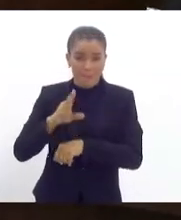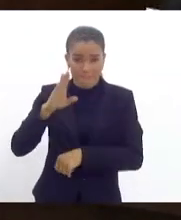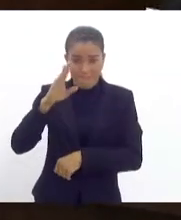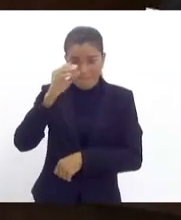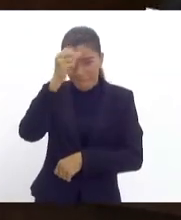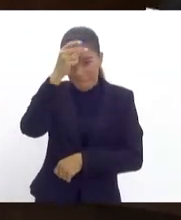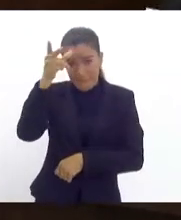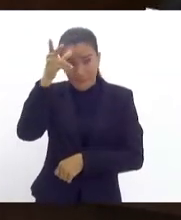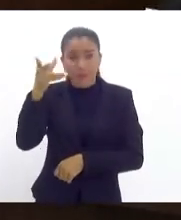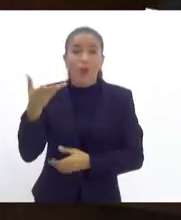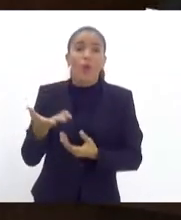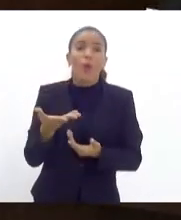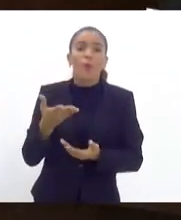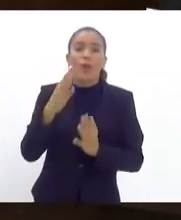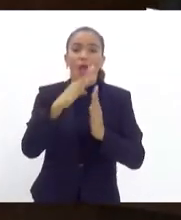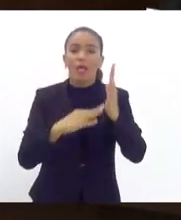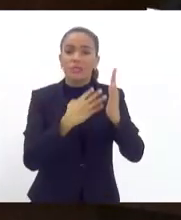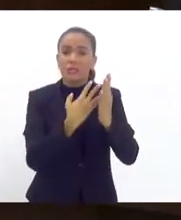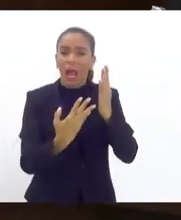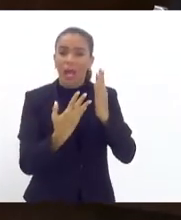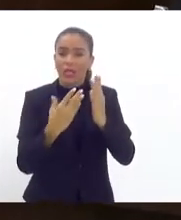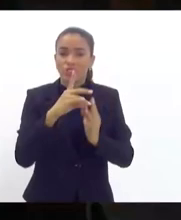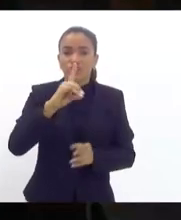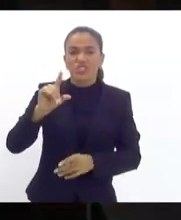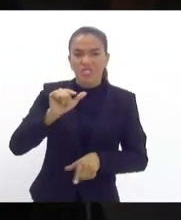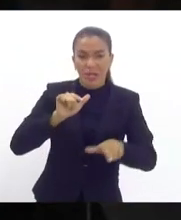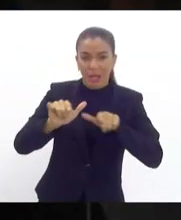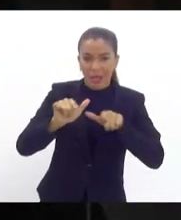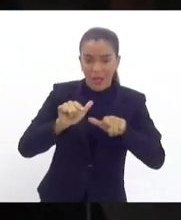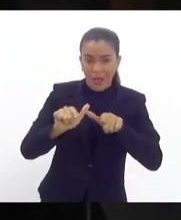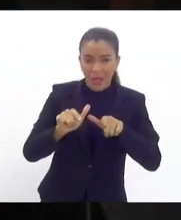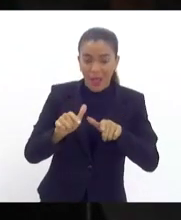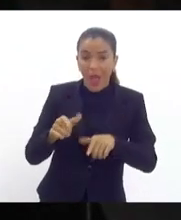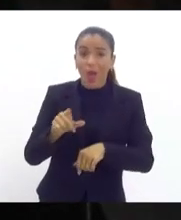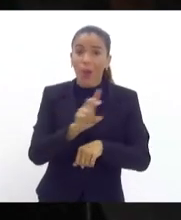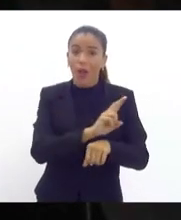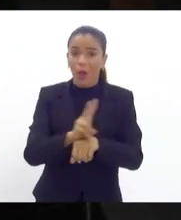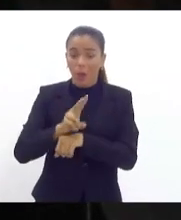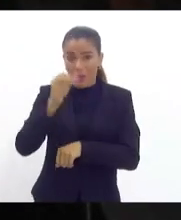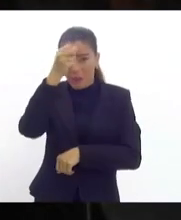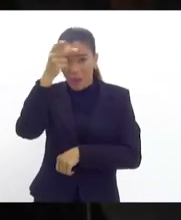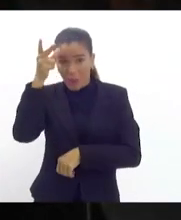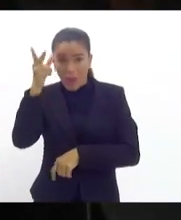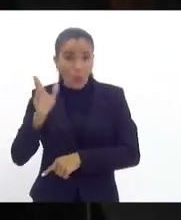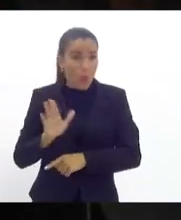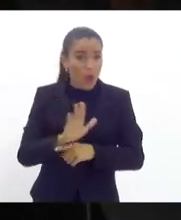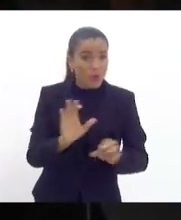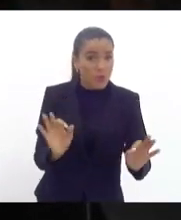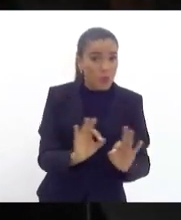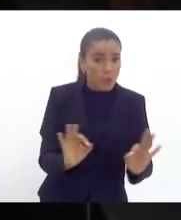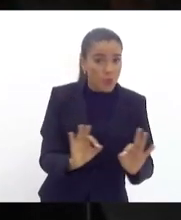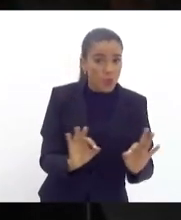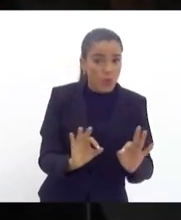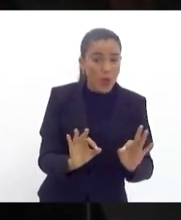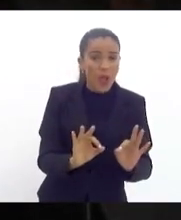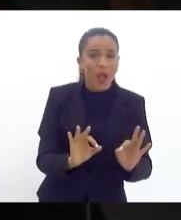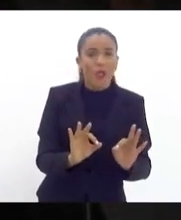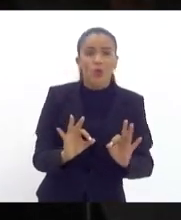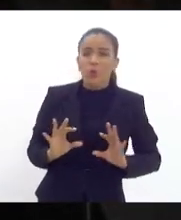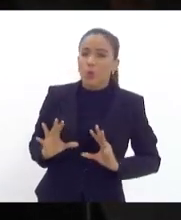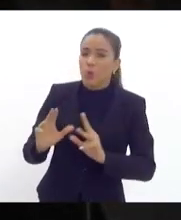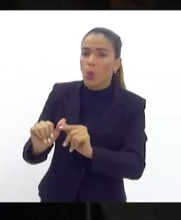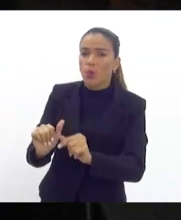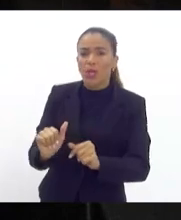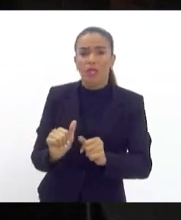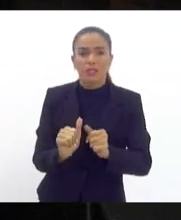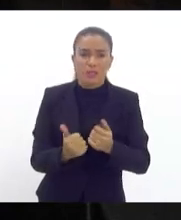é a forma de solução do prefeito agora Guarda Municipal que não mais ajuda todos esses agentes